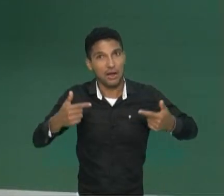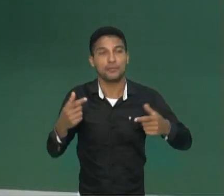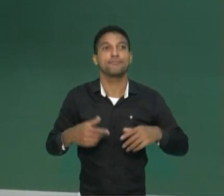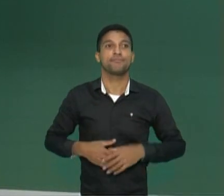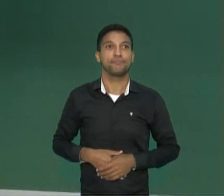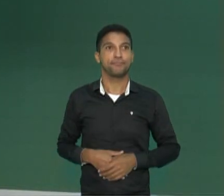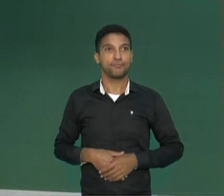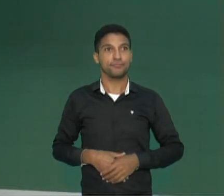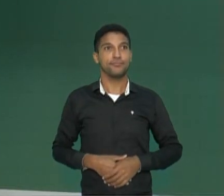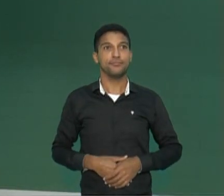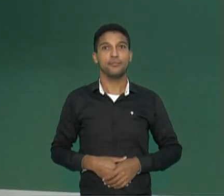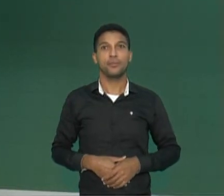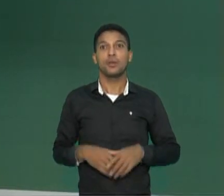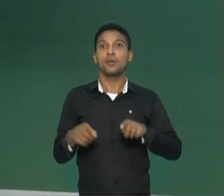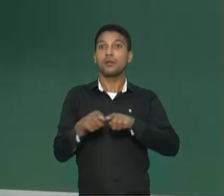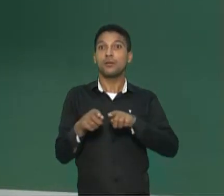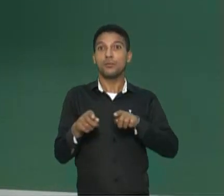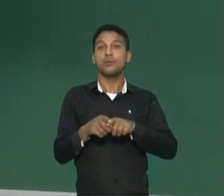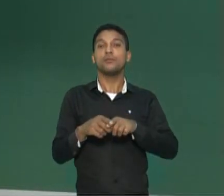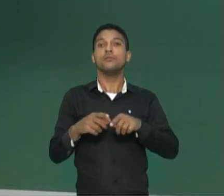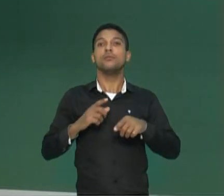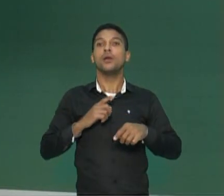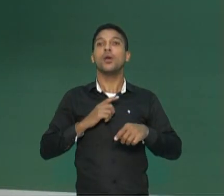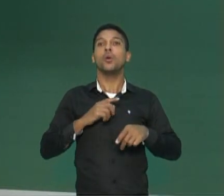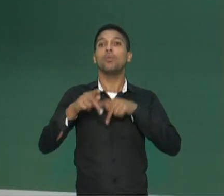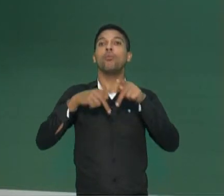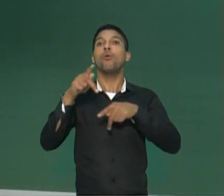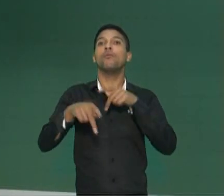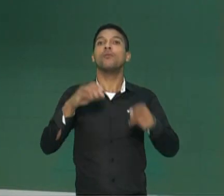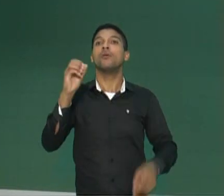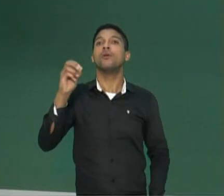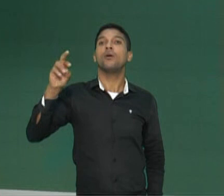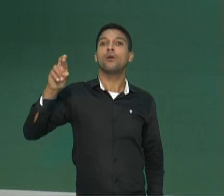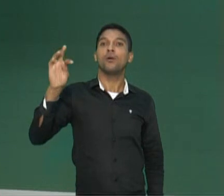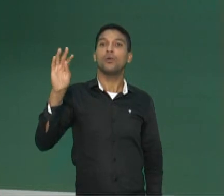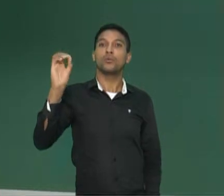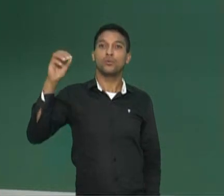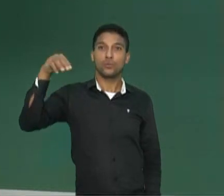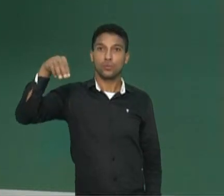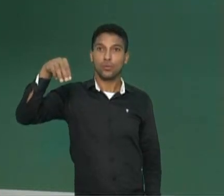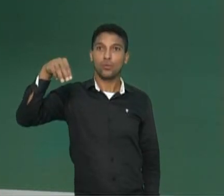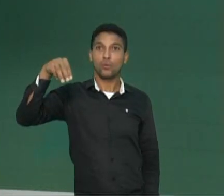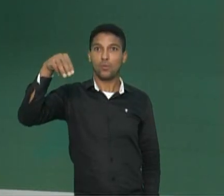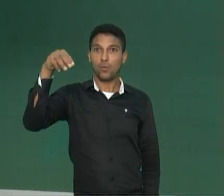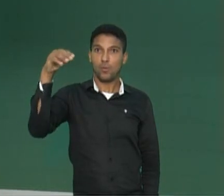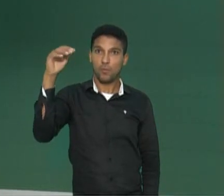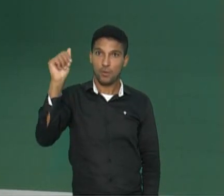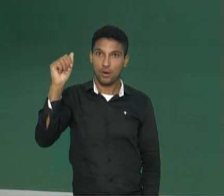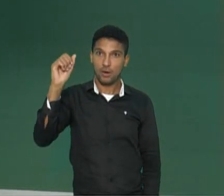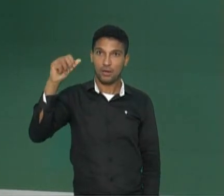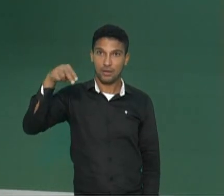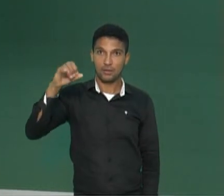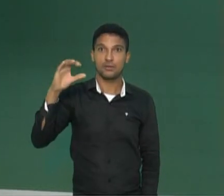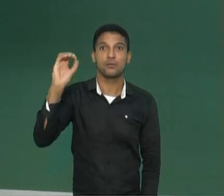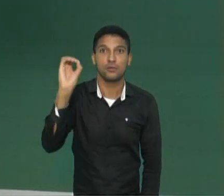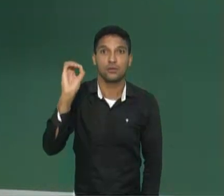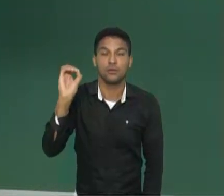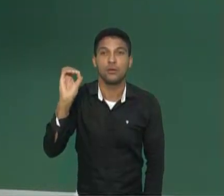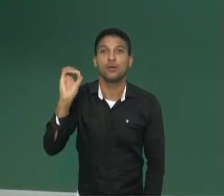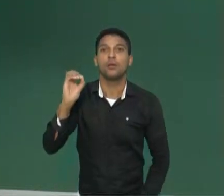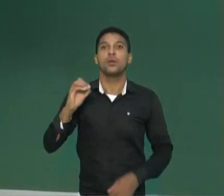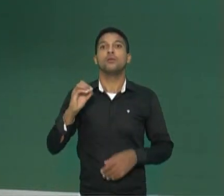que vai até 1923, depois da Primeira Guerra Mundial, onde eles apoiaram os germânicos, aí tiveram a sua decadência,